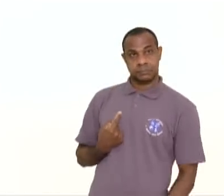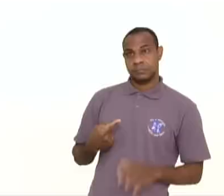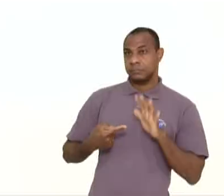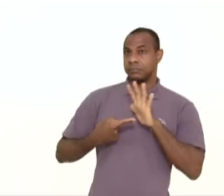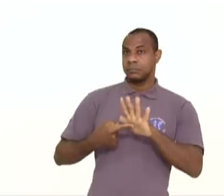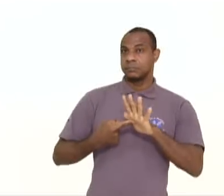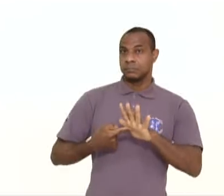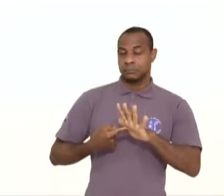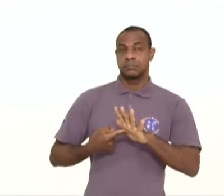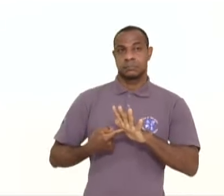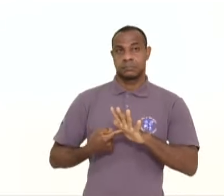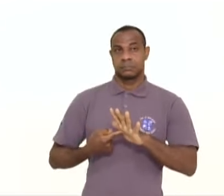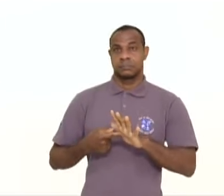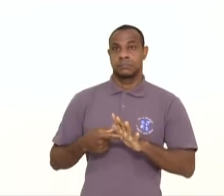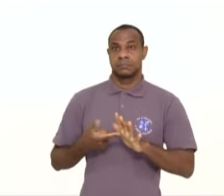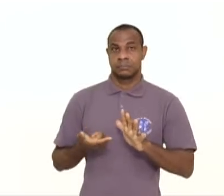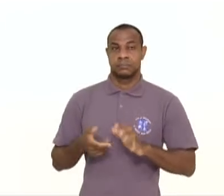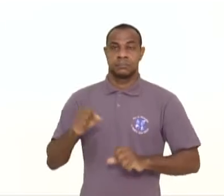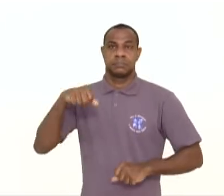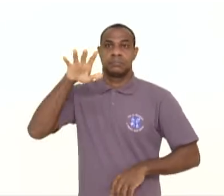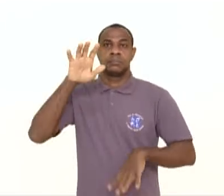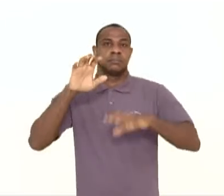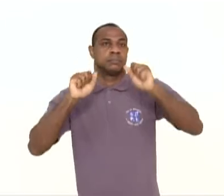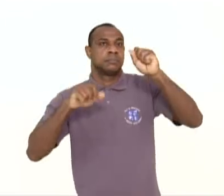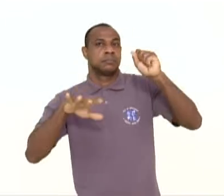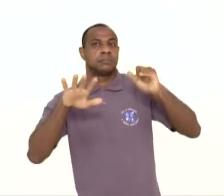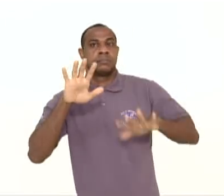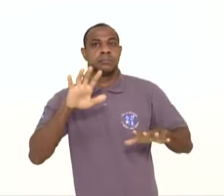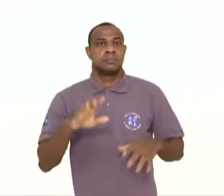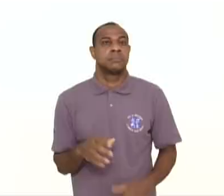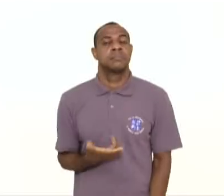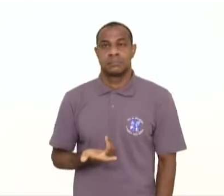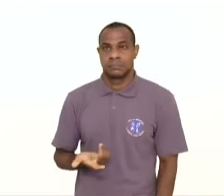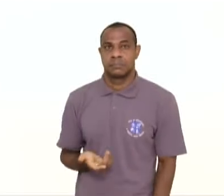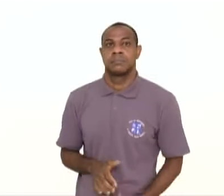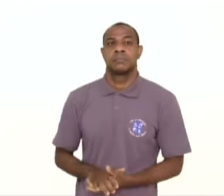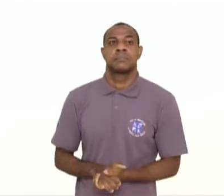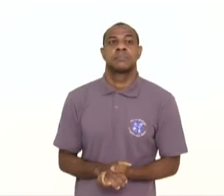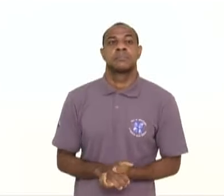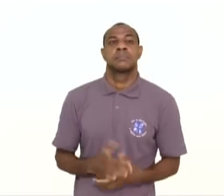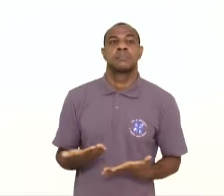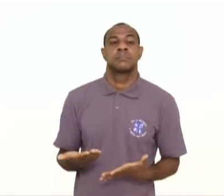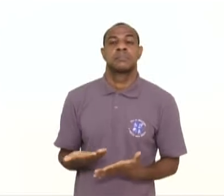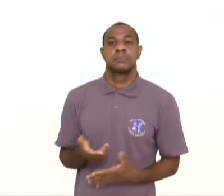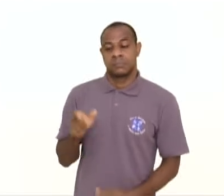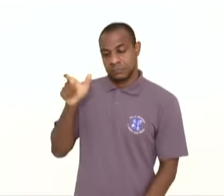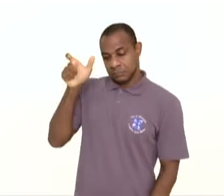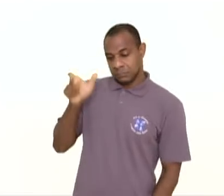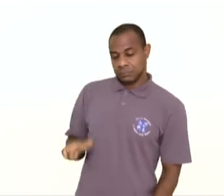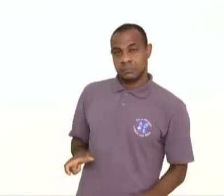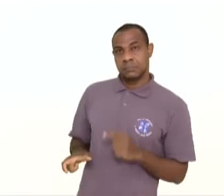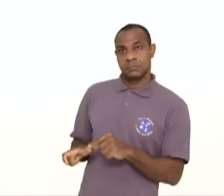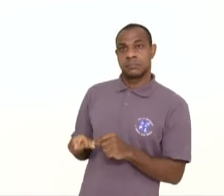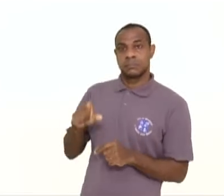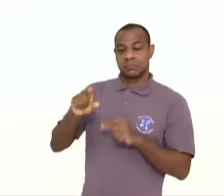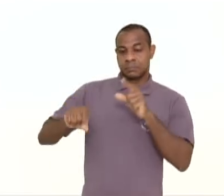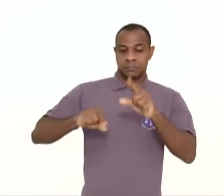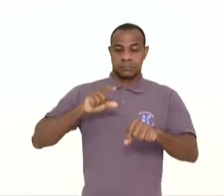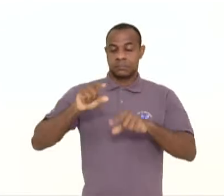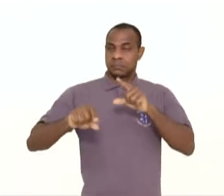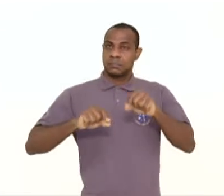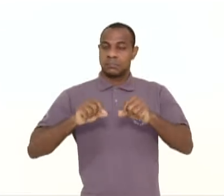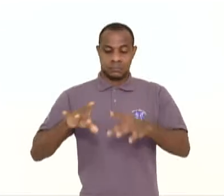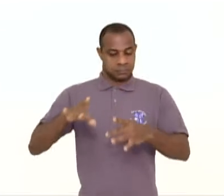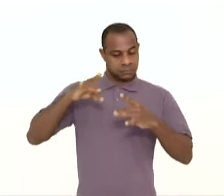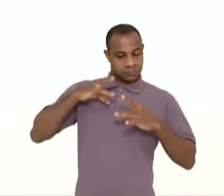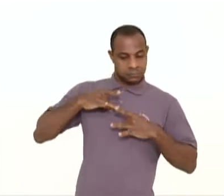de mímicas, sem usar quaisquer códigos, letras ou palavras, né? Um personagem da sua escolha